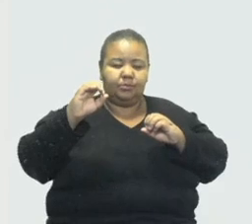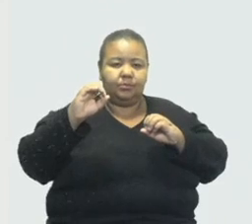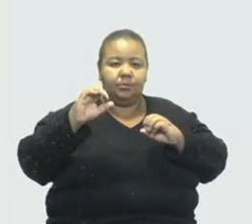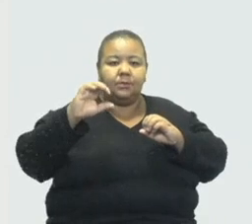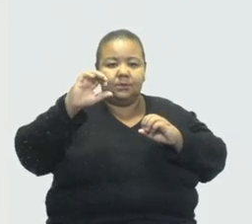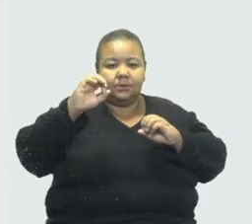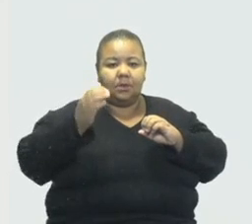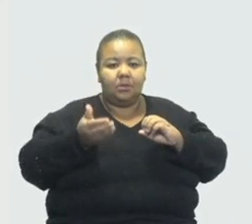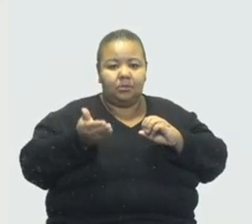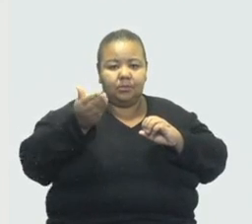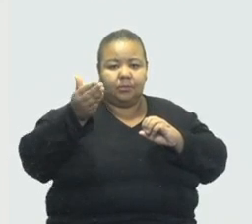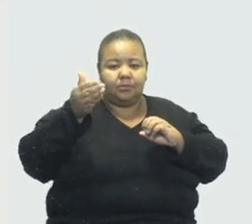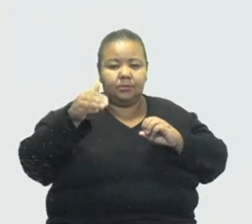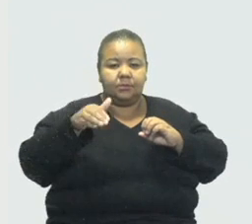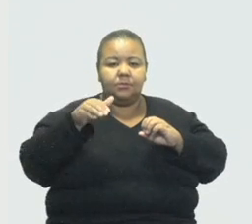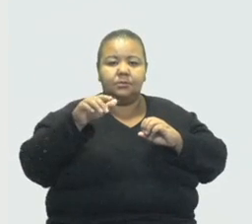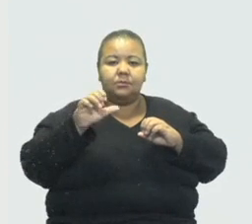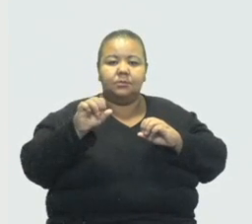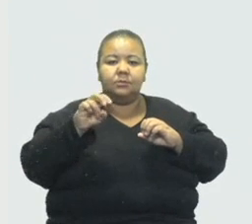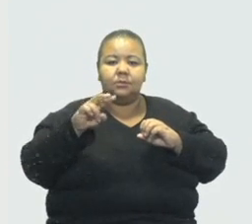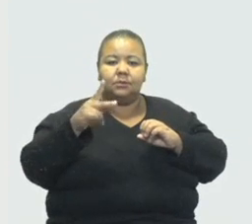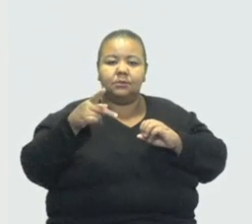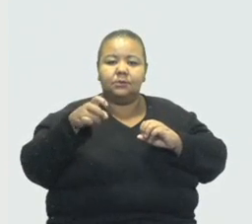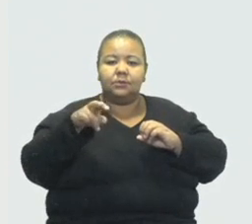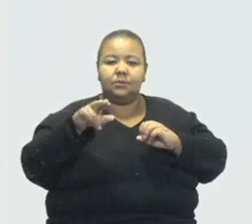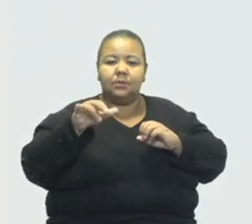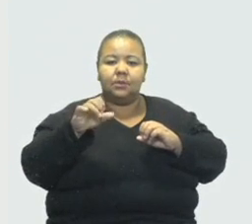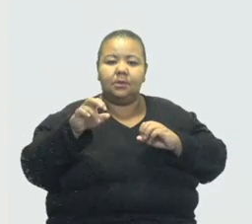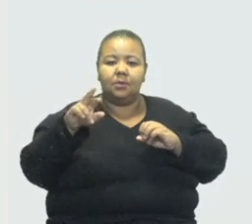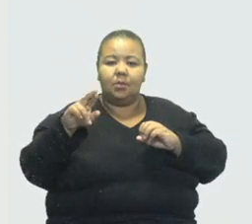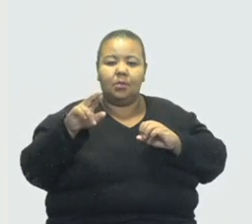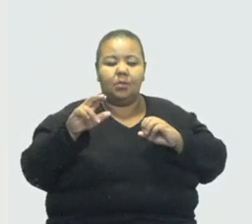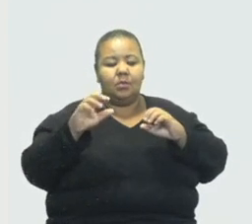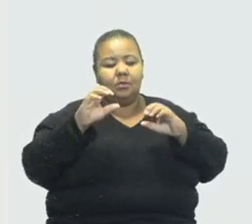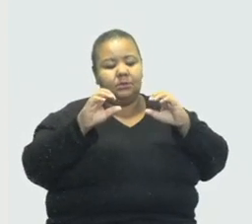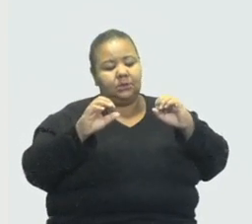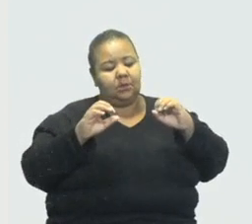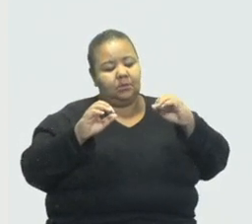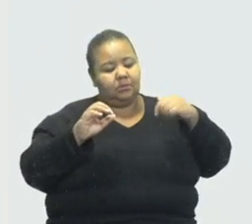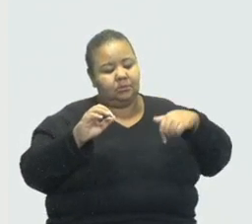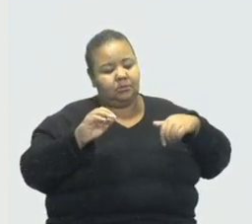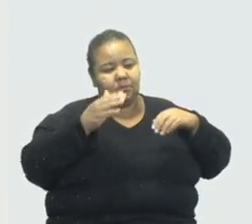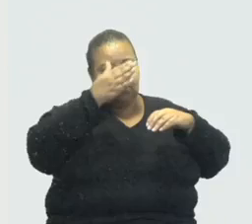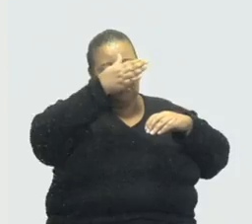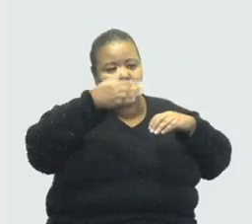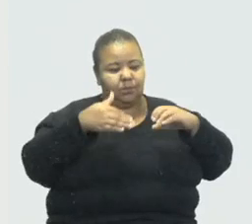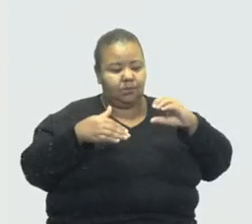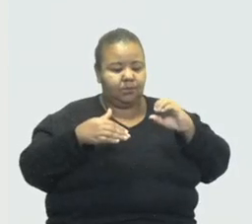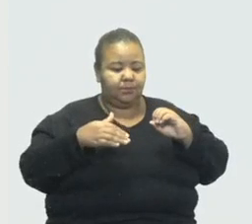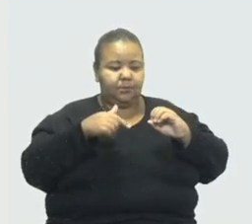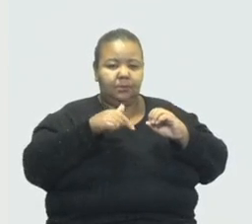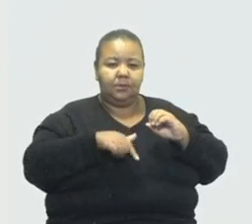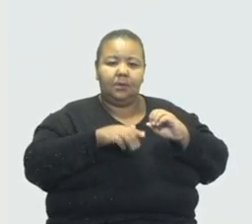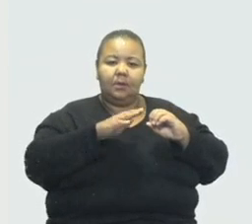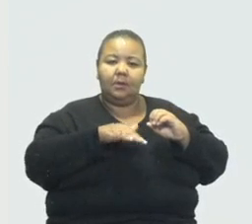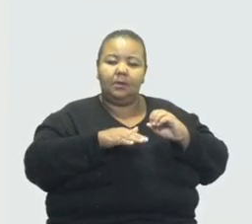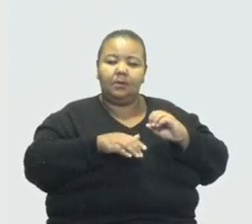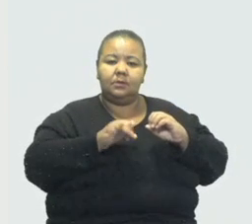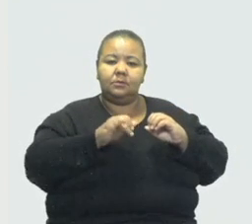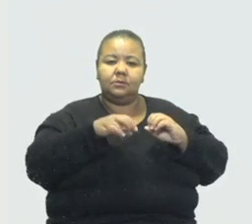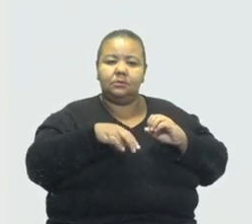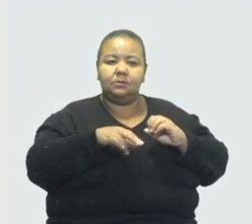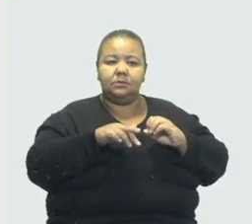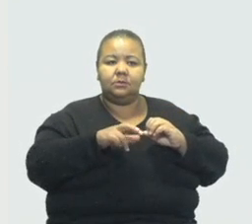ó, acima é nulo, certo? Então, nós temos uma matriz triangular. Nós temos uma matriz diagonal. A